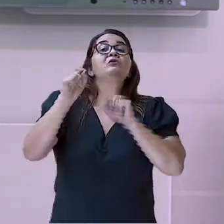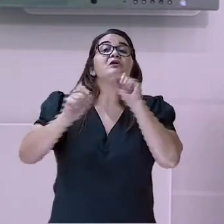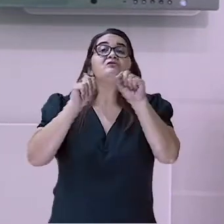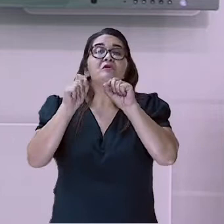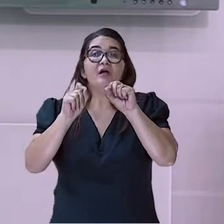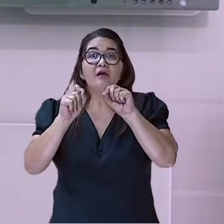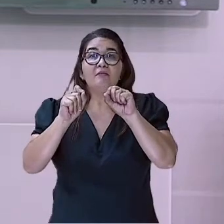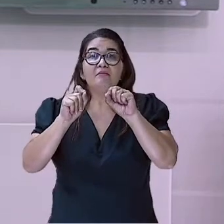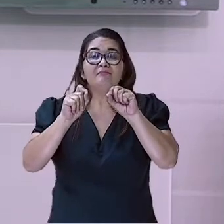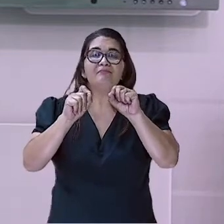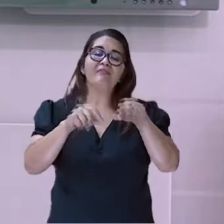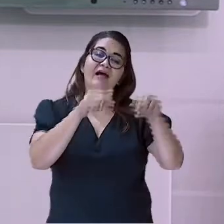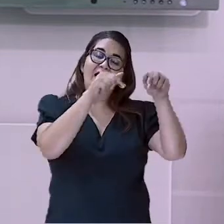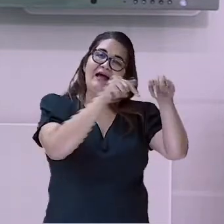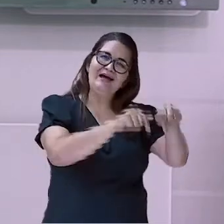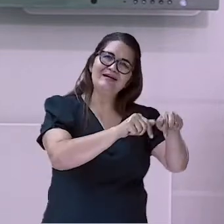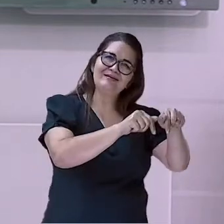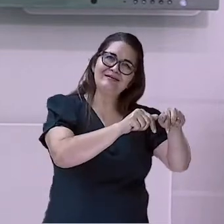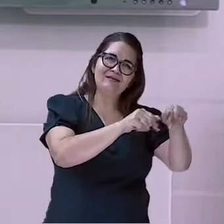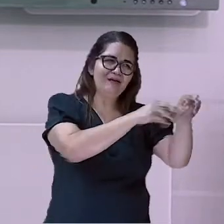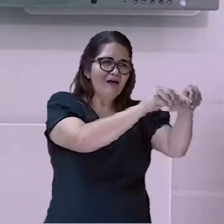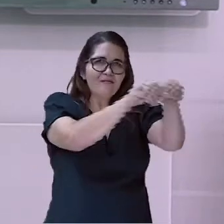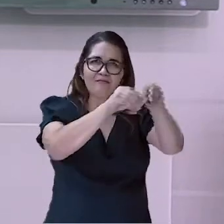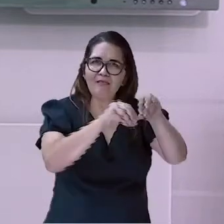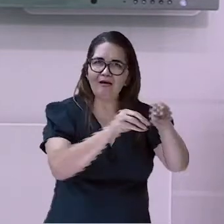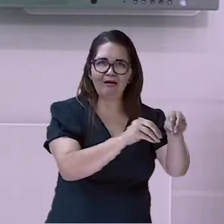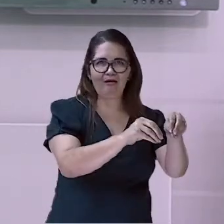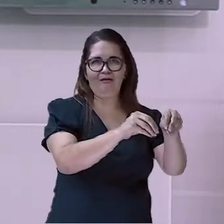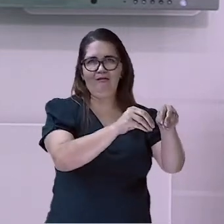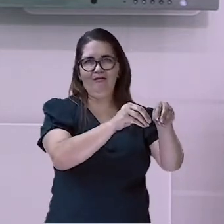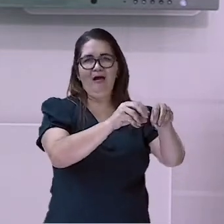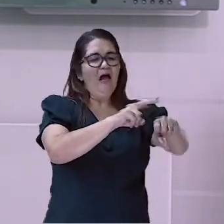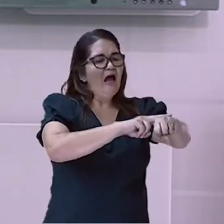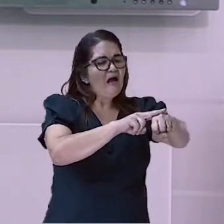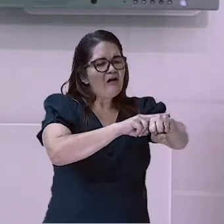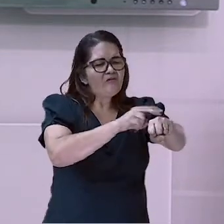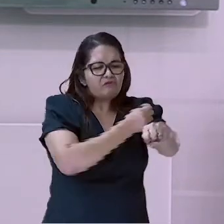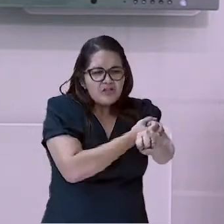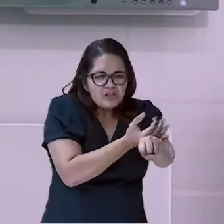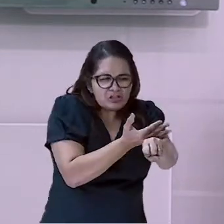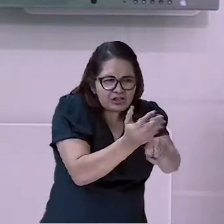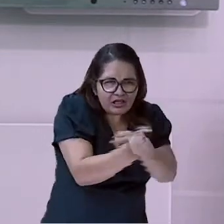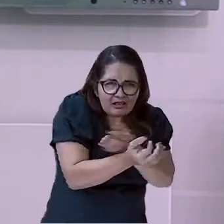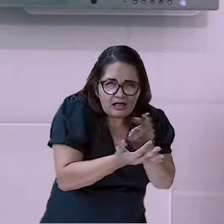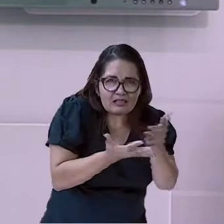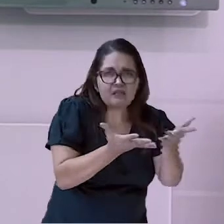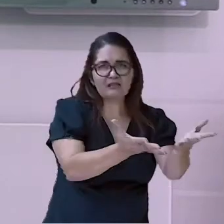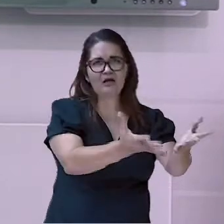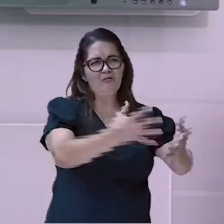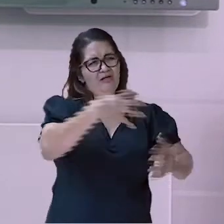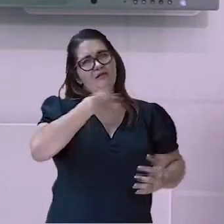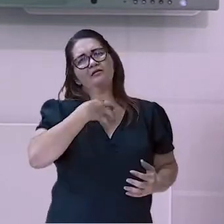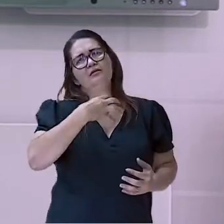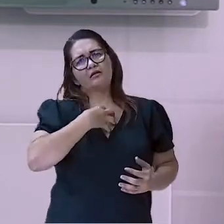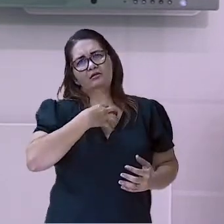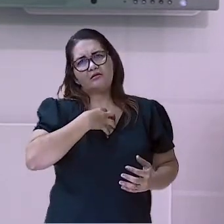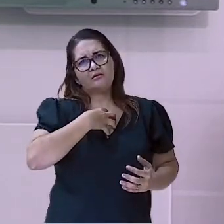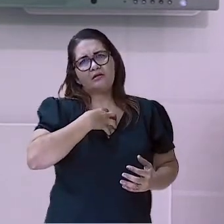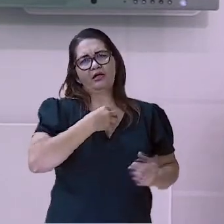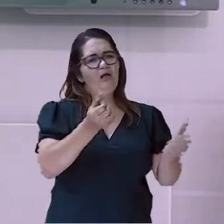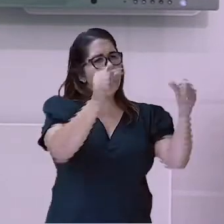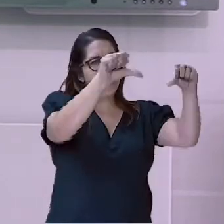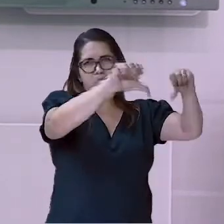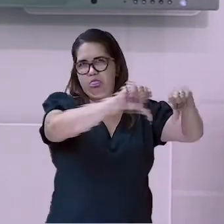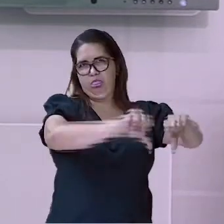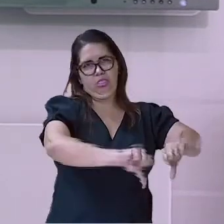falei, a interação do homem com a natureza, o que o homem promove na natureza, também modifica a vegetação. A